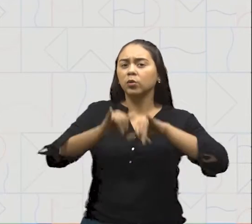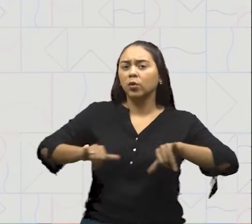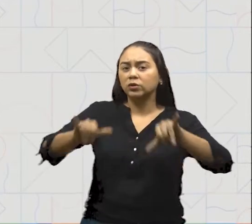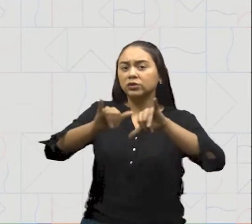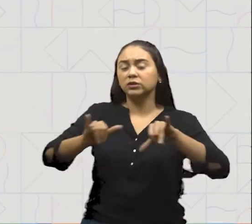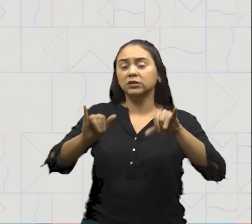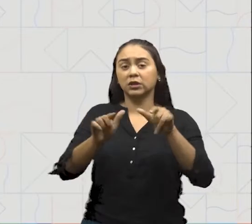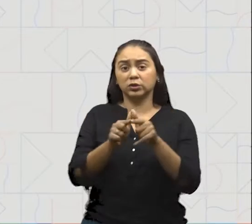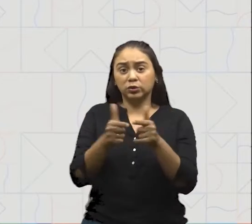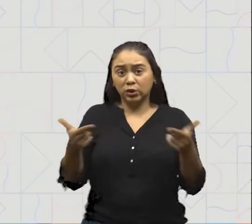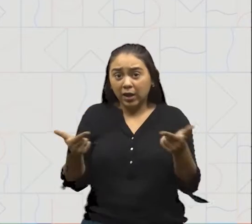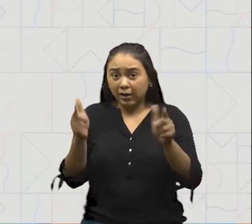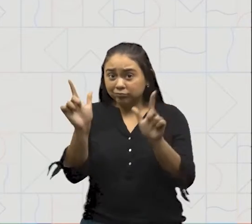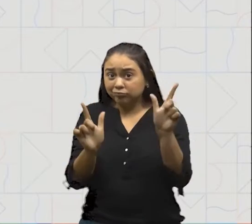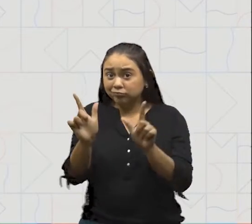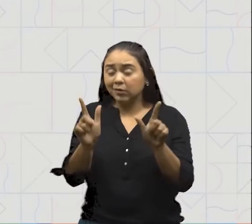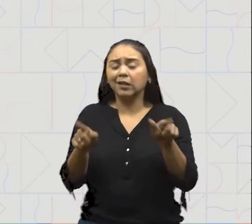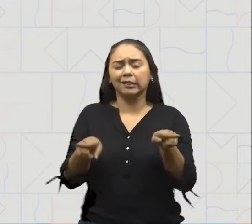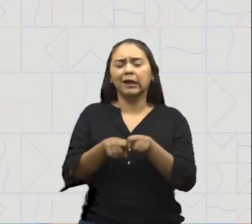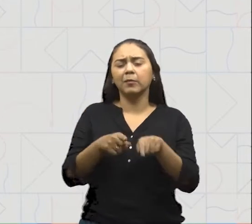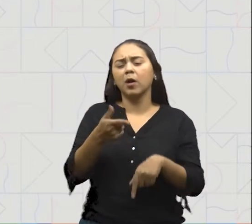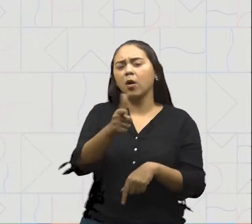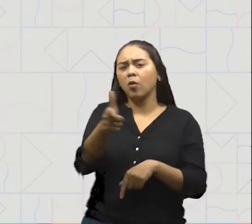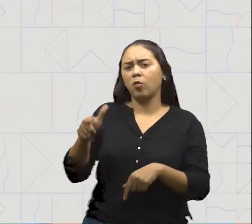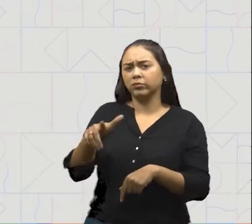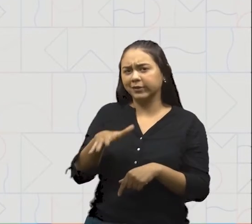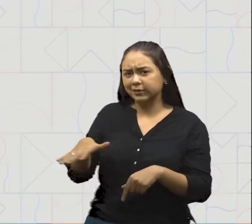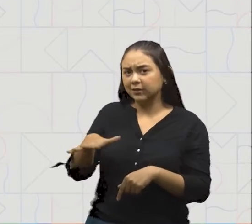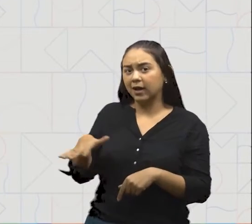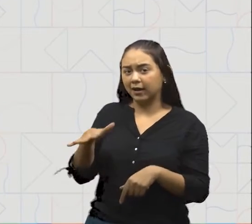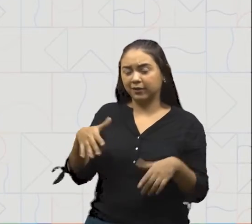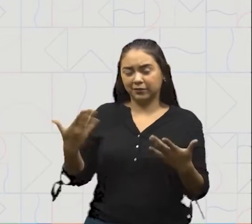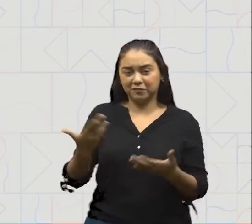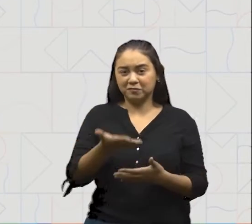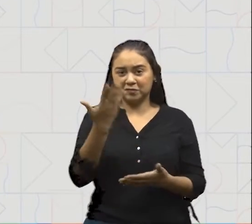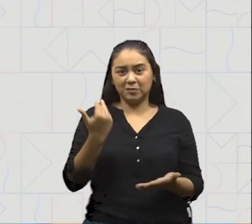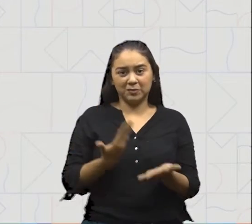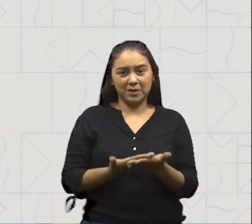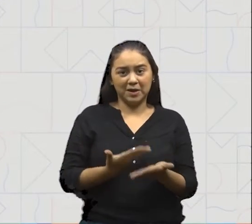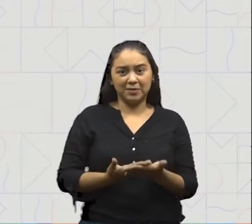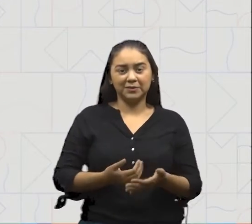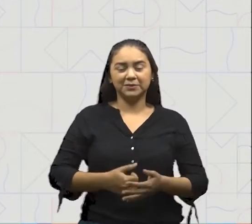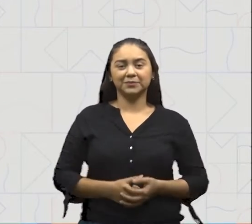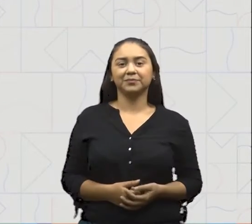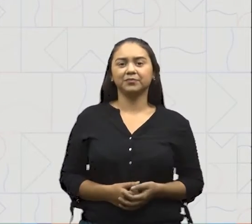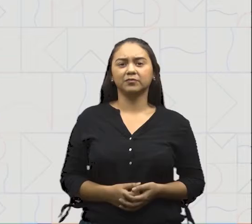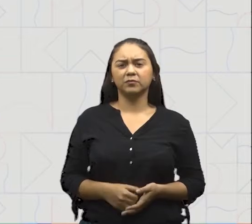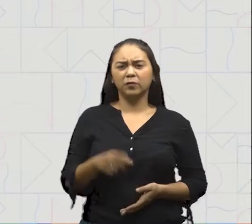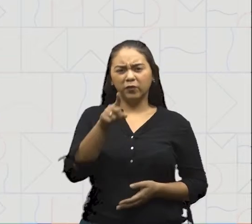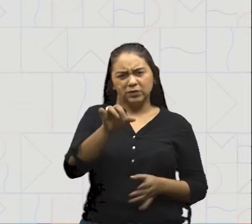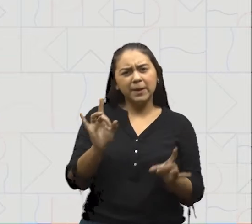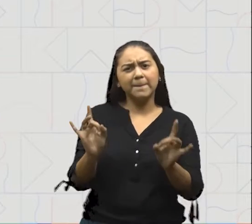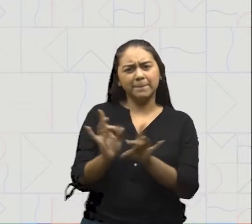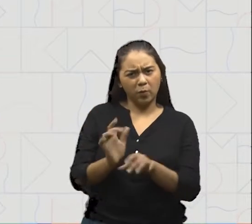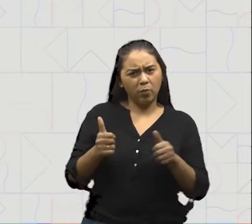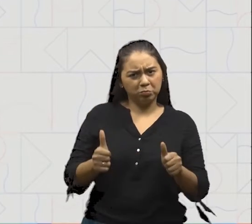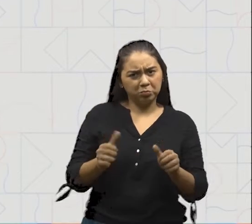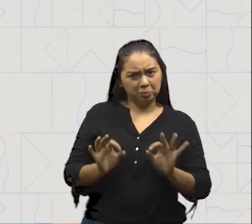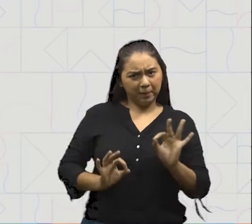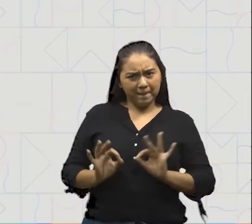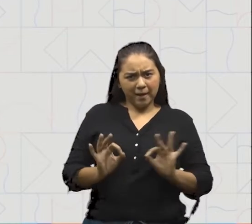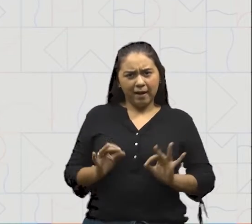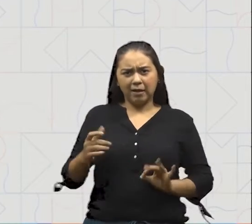para telejornal e outros meios de comunicação. Partiu para mais uma aula? Você está preparado?